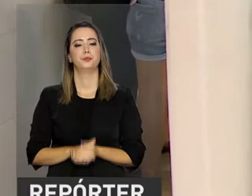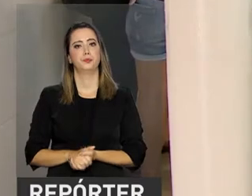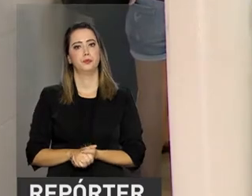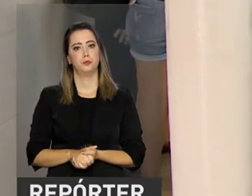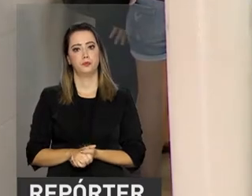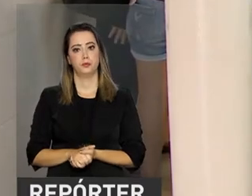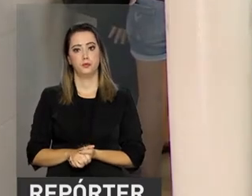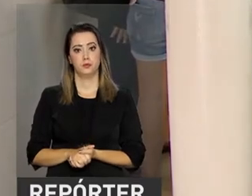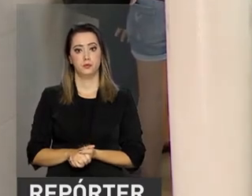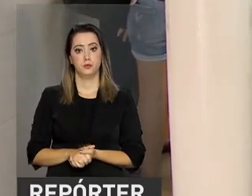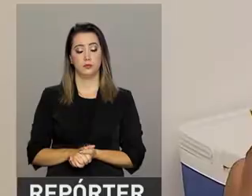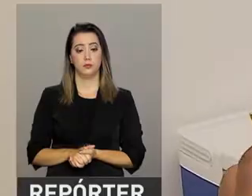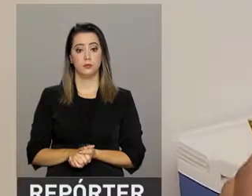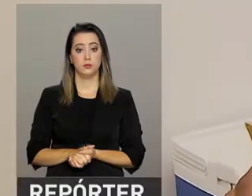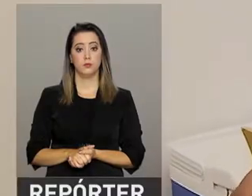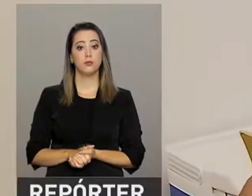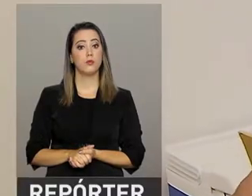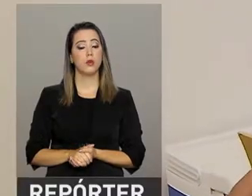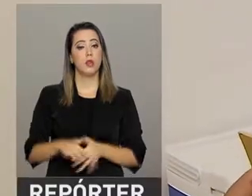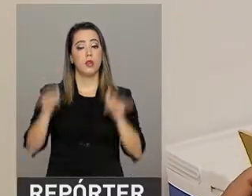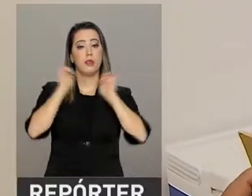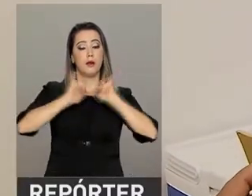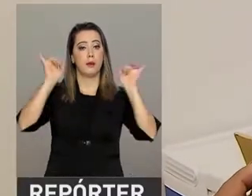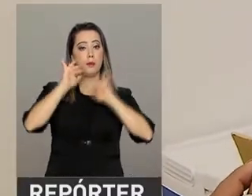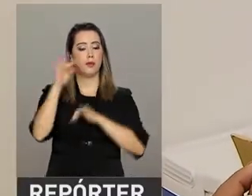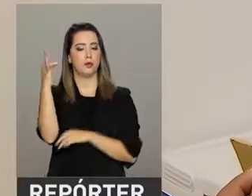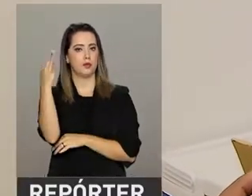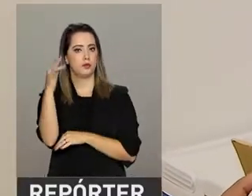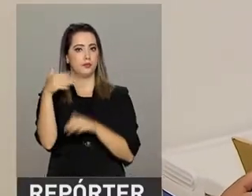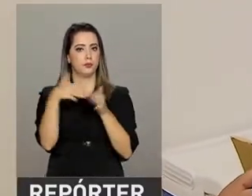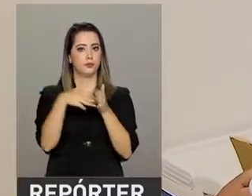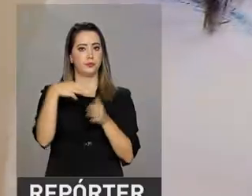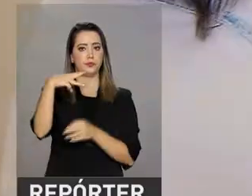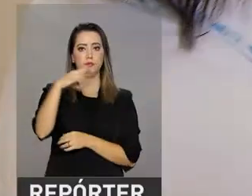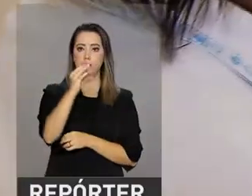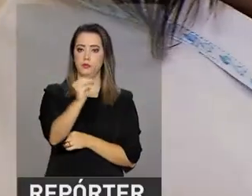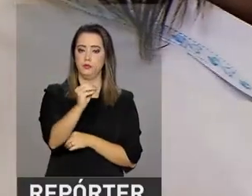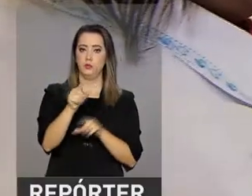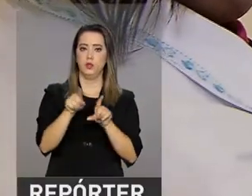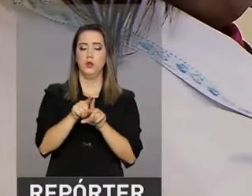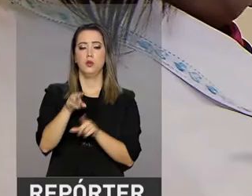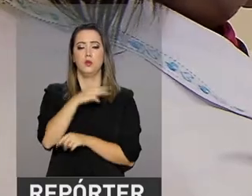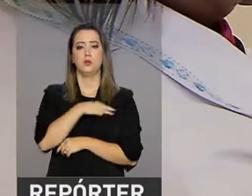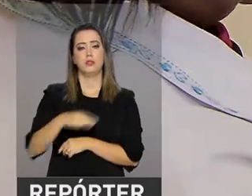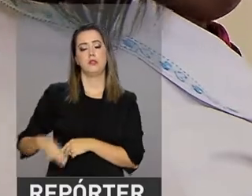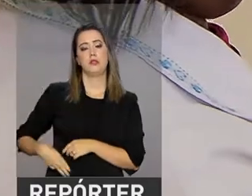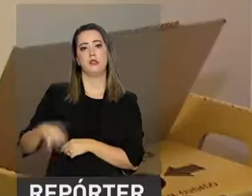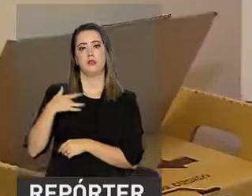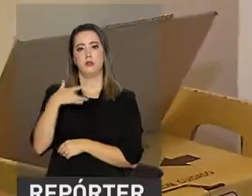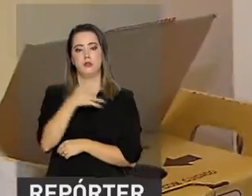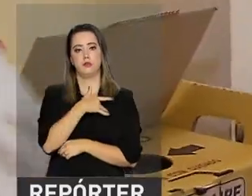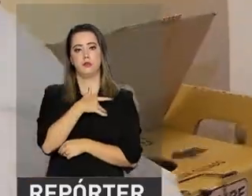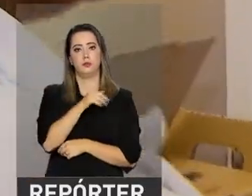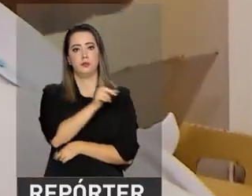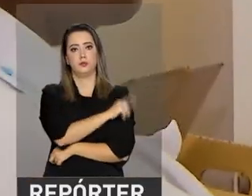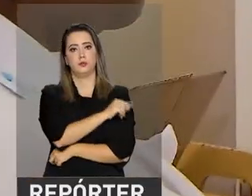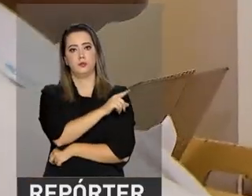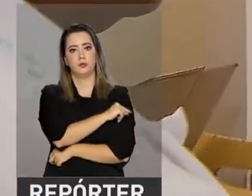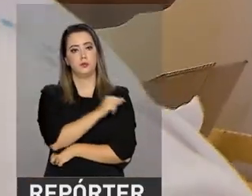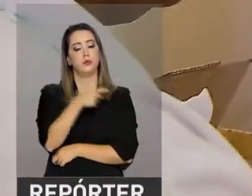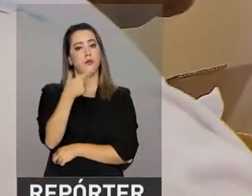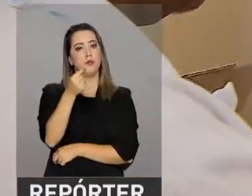na campanha que vai de fevereiro a março o ministério da saúde pretende vacinar quase 20 milhões de pessoas